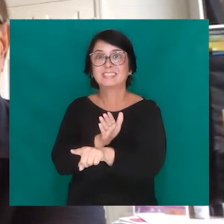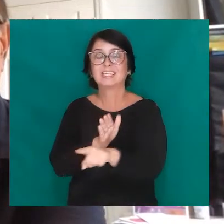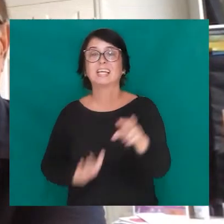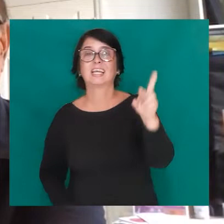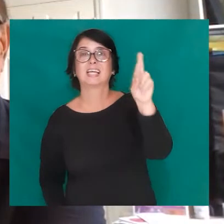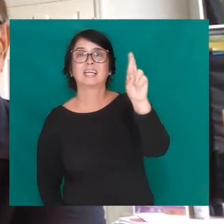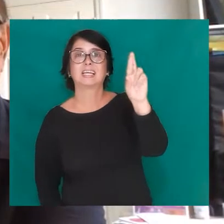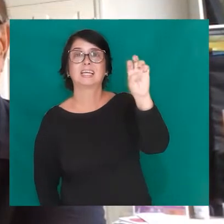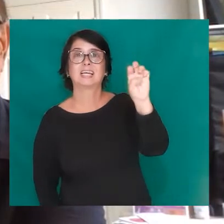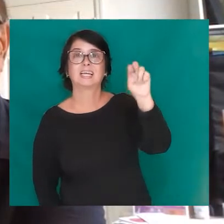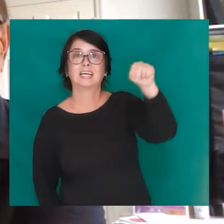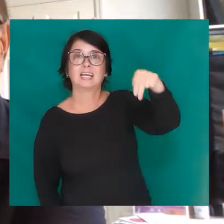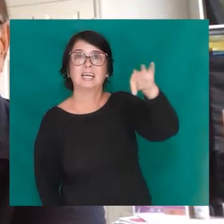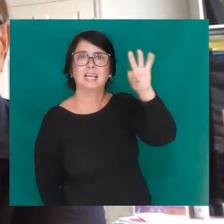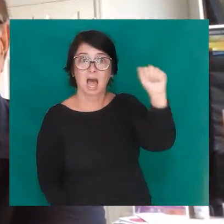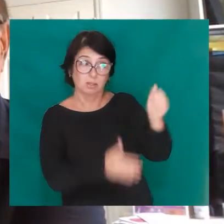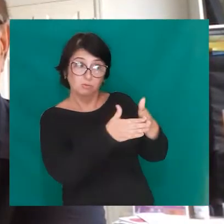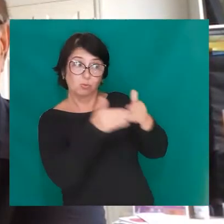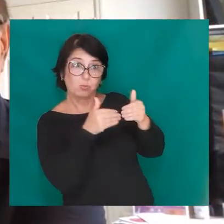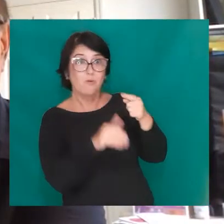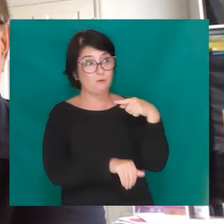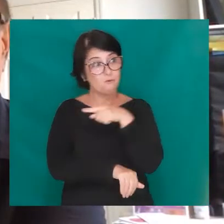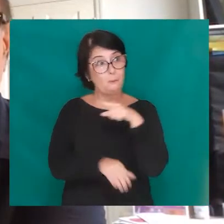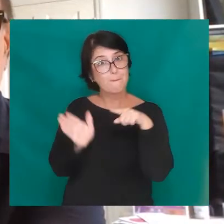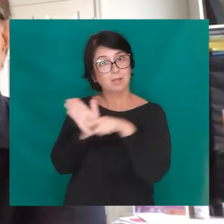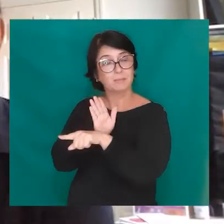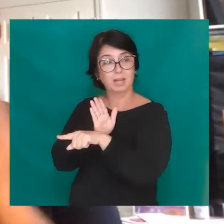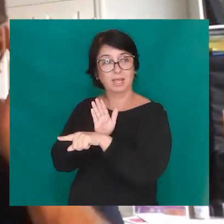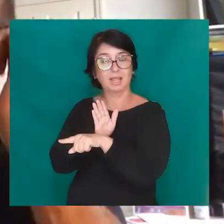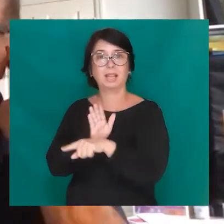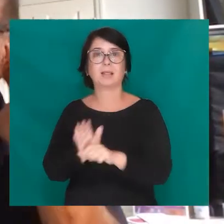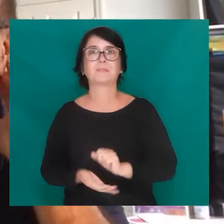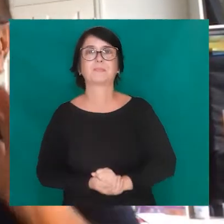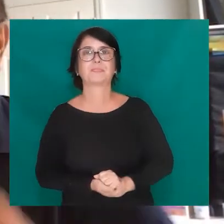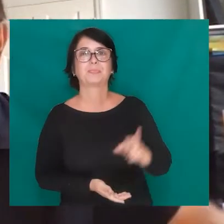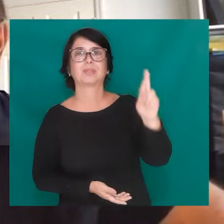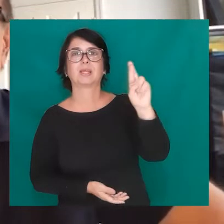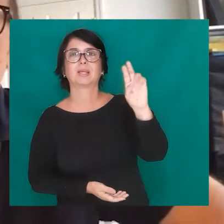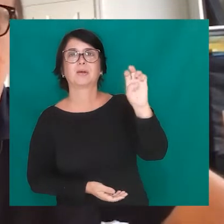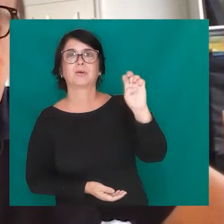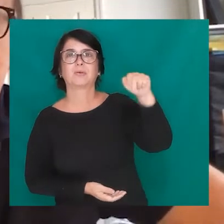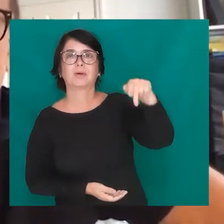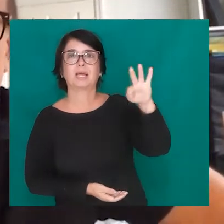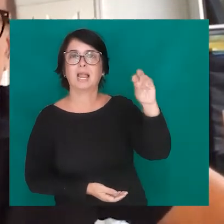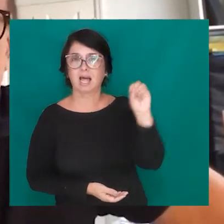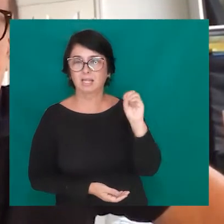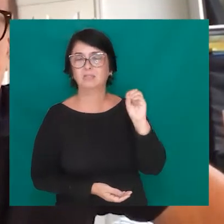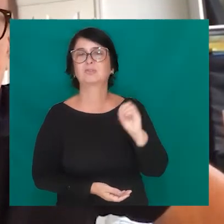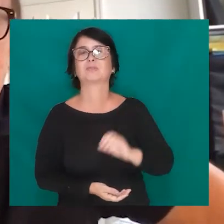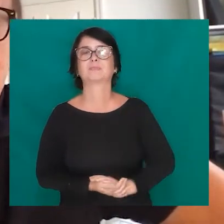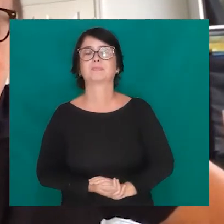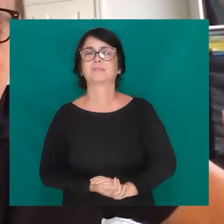Renato Borghetti, tá, Alfredo? Me dá licença. Vou perguntar para o Borghettinho, meu querido Borghettinho, carinhosamente conhecido como